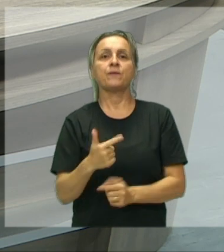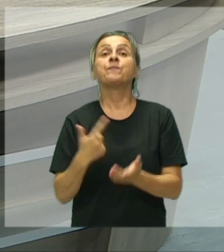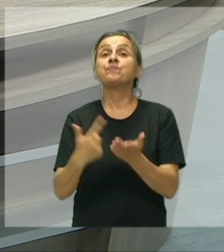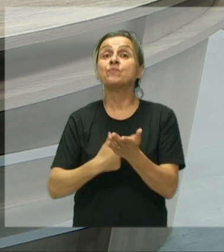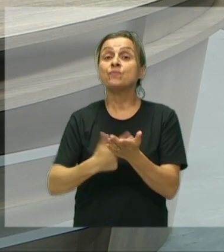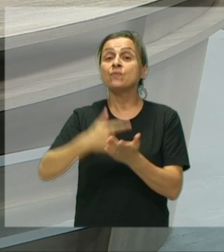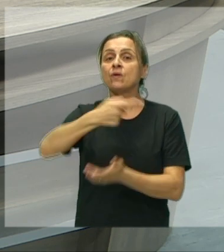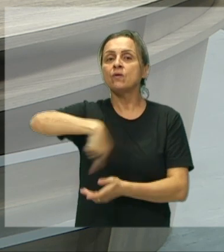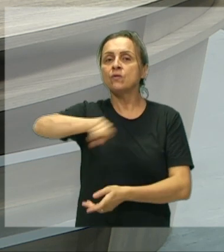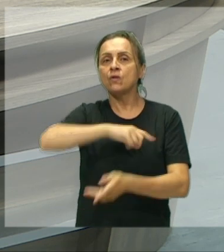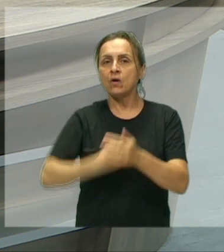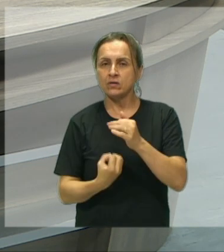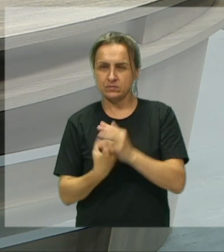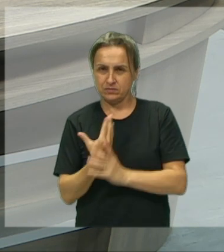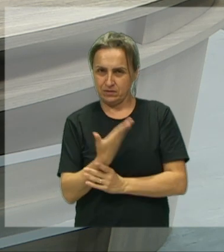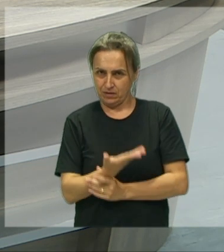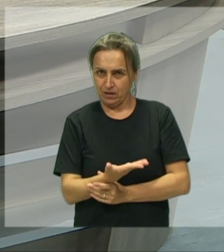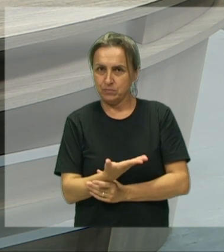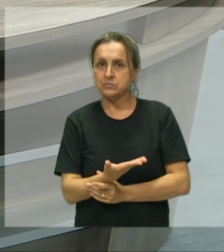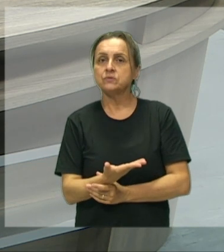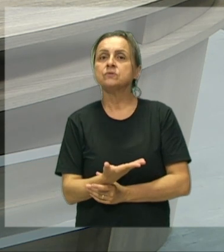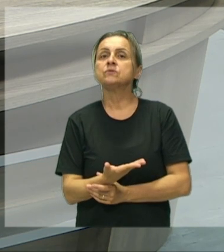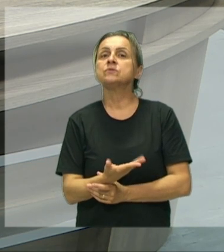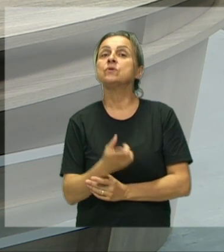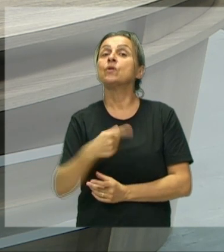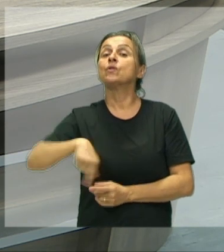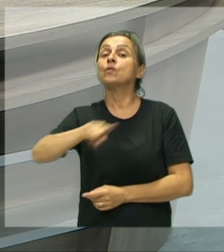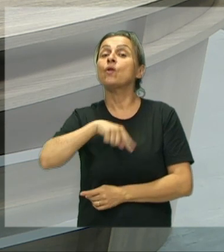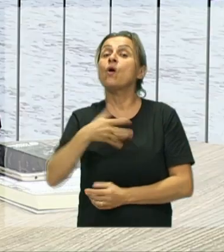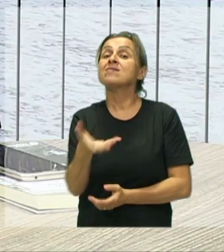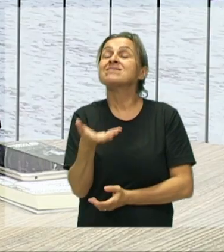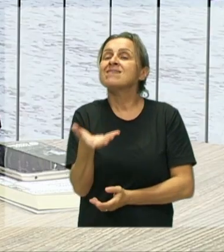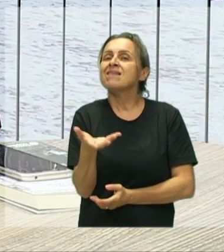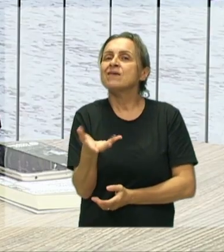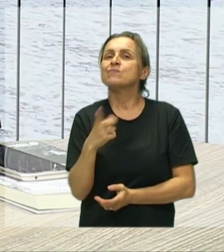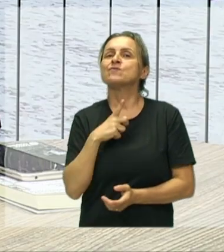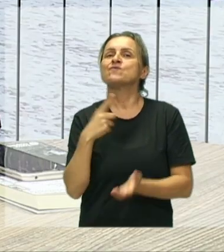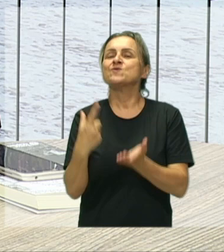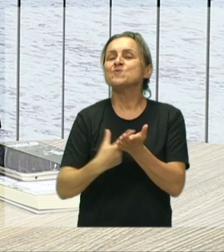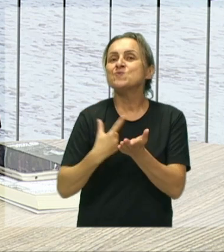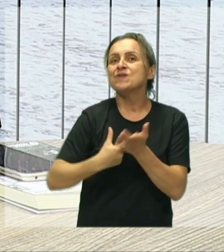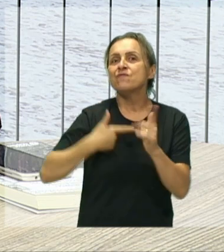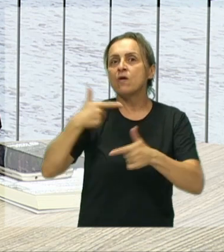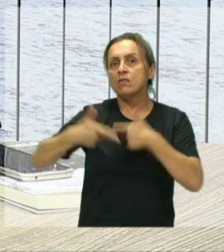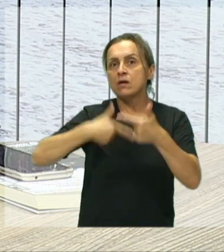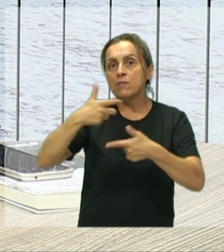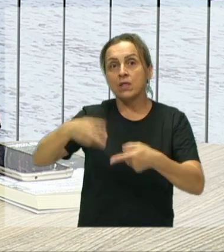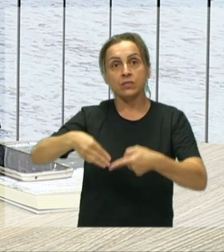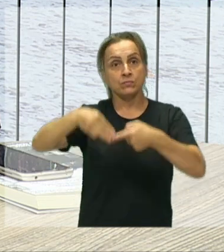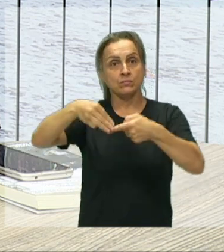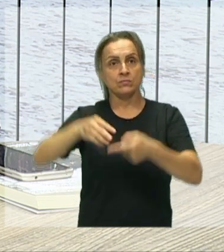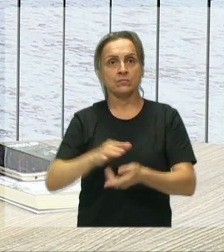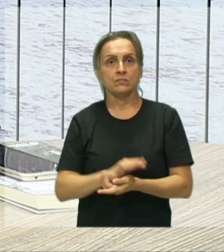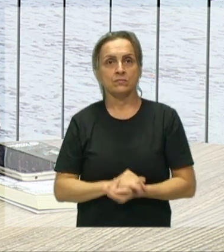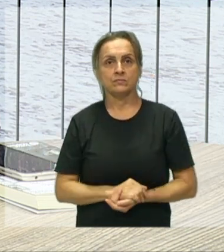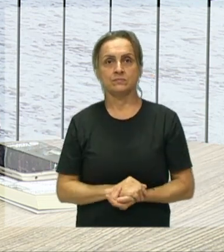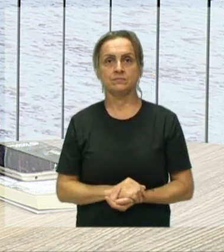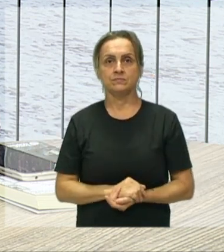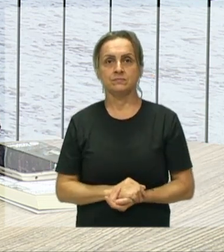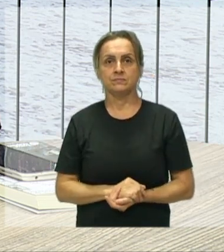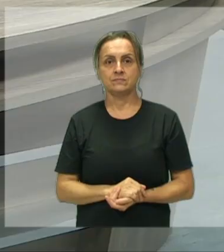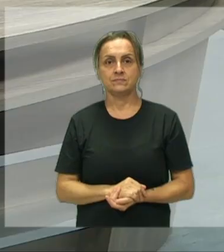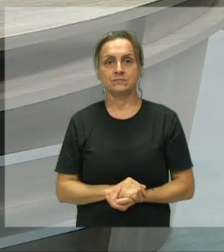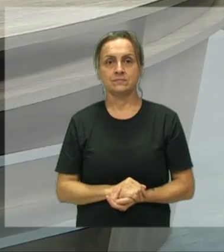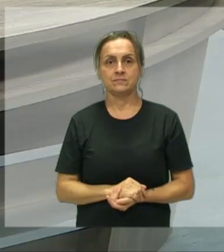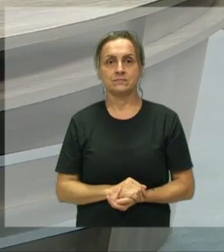escrevemos, nós tínhamos a pretensão que ele fosse um livro trabalhado na rede municipal. Gente, ele foi lançado em 2010,